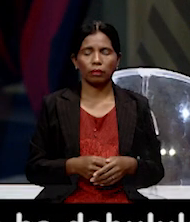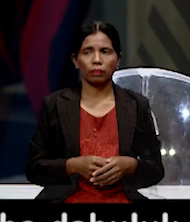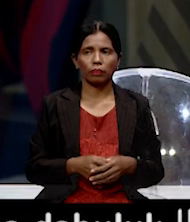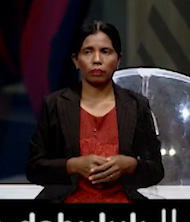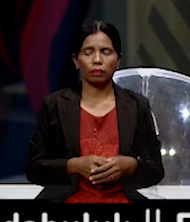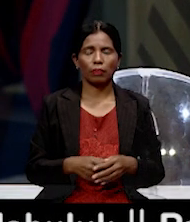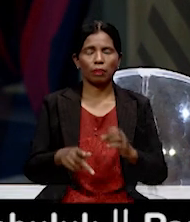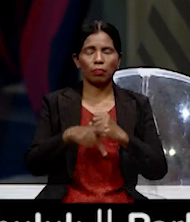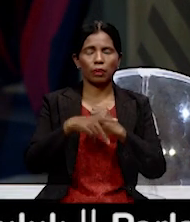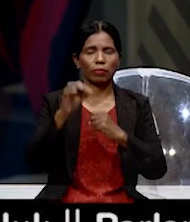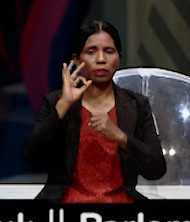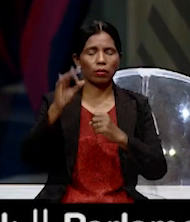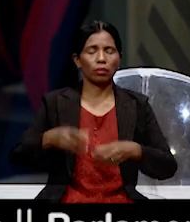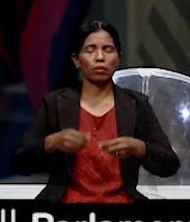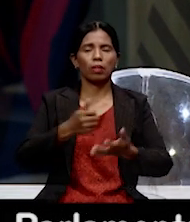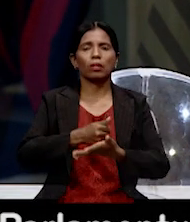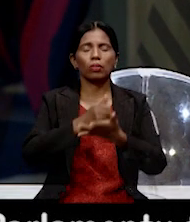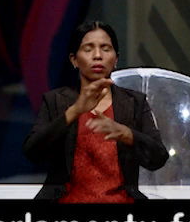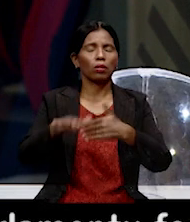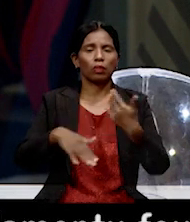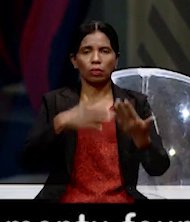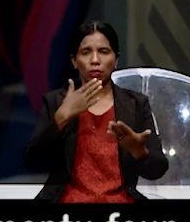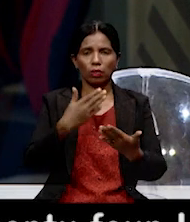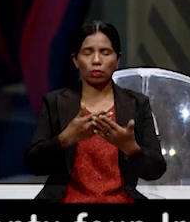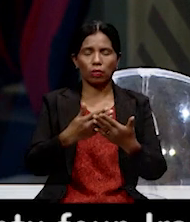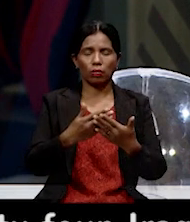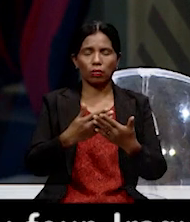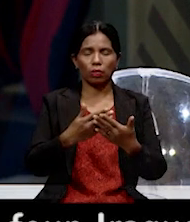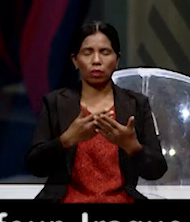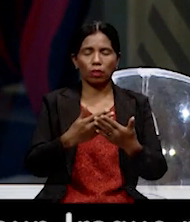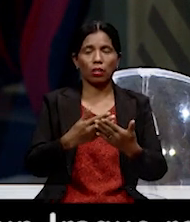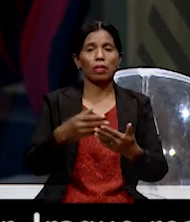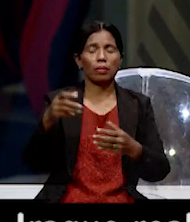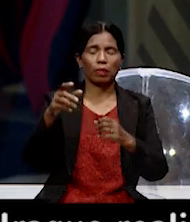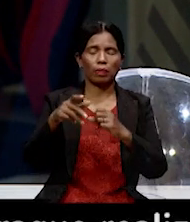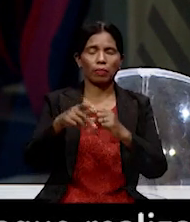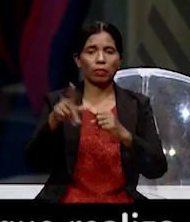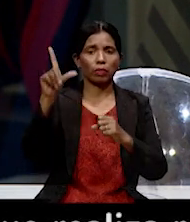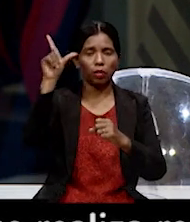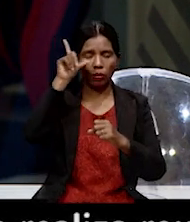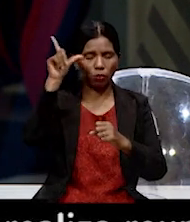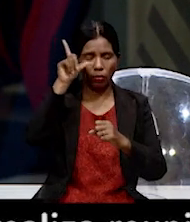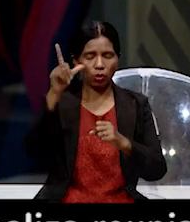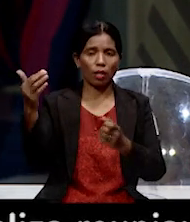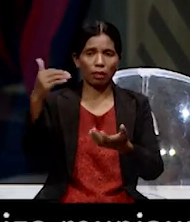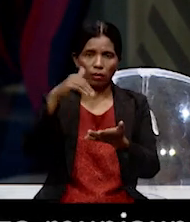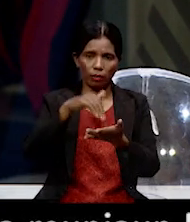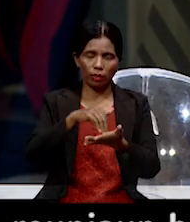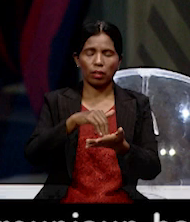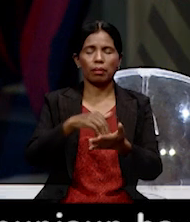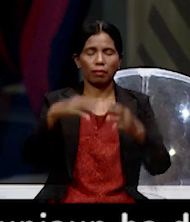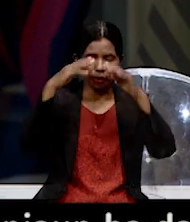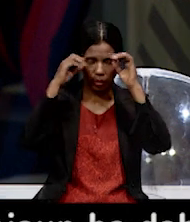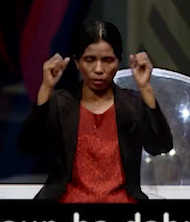Fratelin fo apoio tomak ba candidato Francisco Guterres Luolo hodi rekandidatan ba Presiden